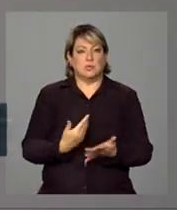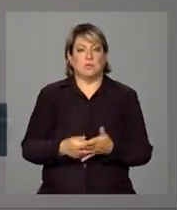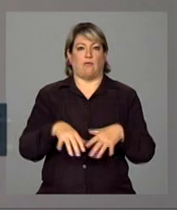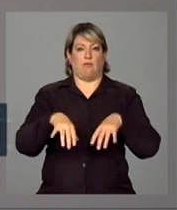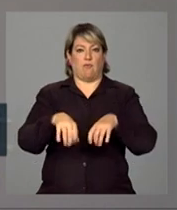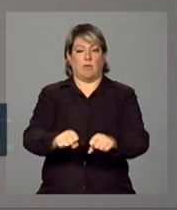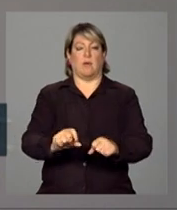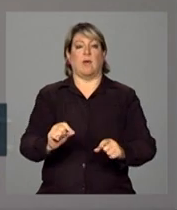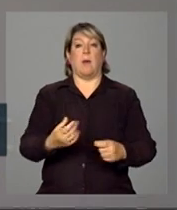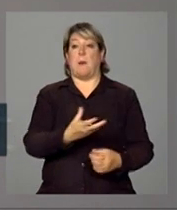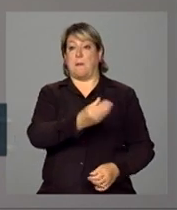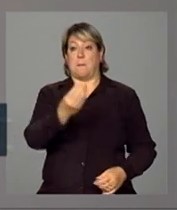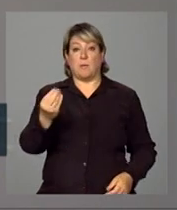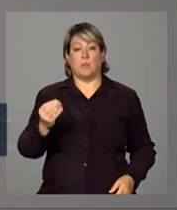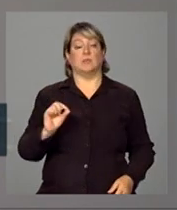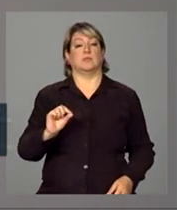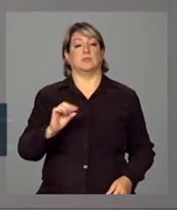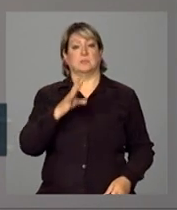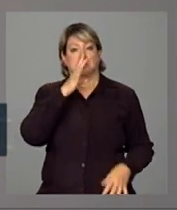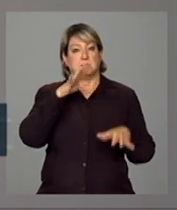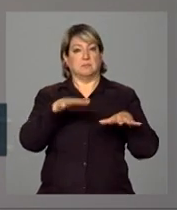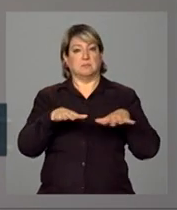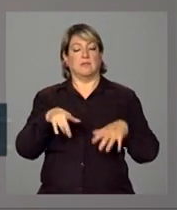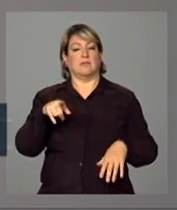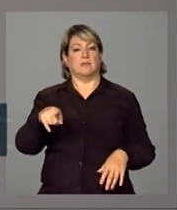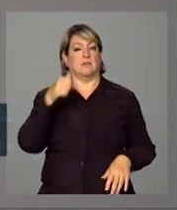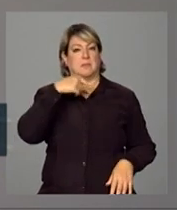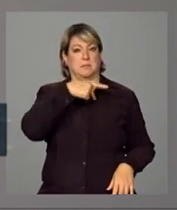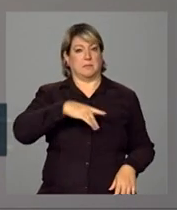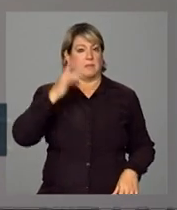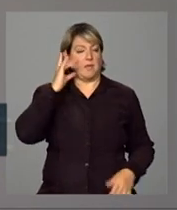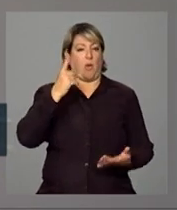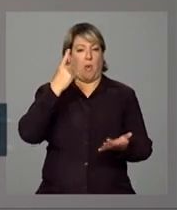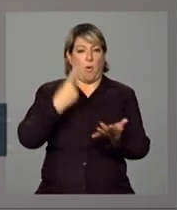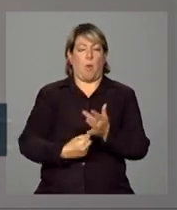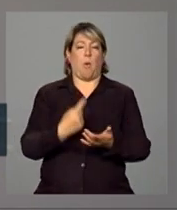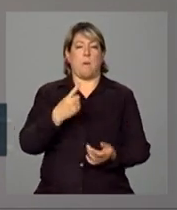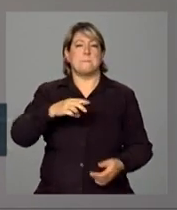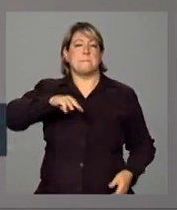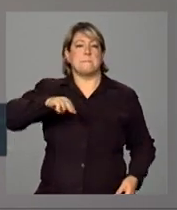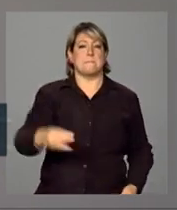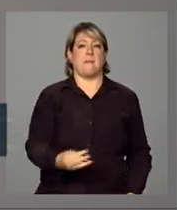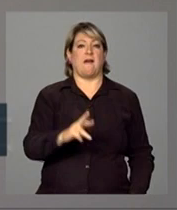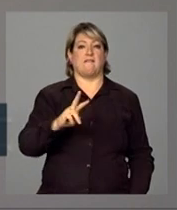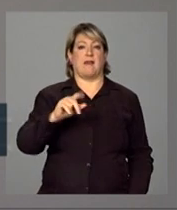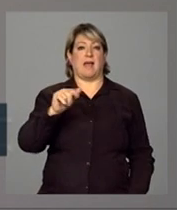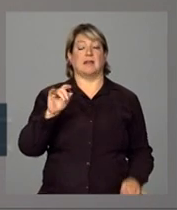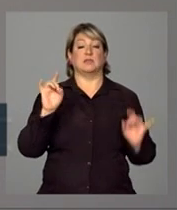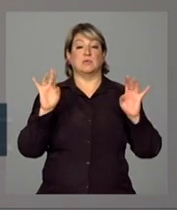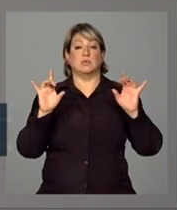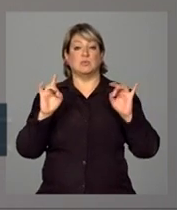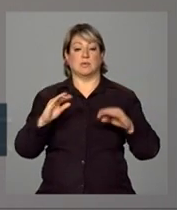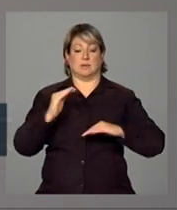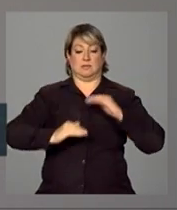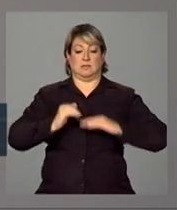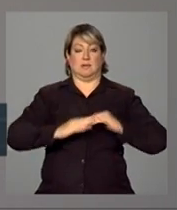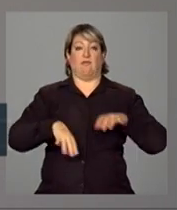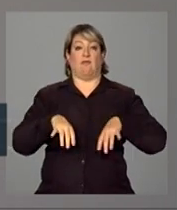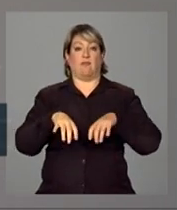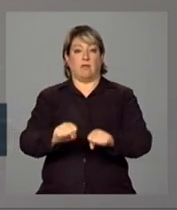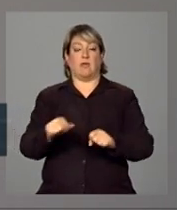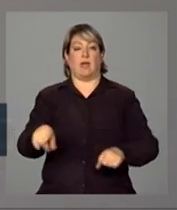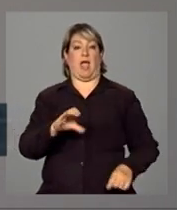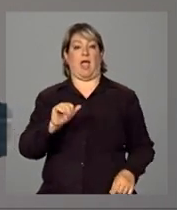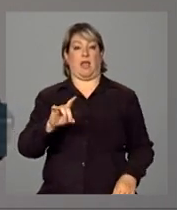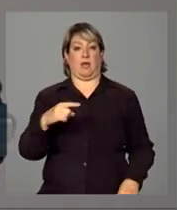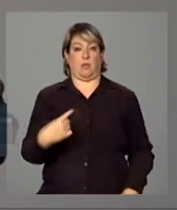presidenta, em se comprometer com uma meta de 1 milhão de vagas exclusiva para qualificação profissional de trabalhadores do